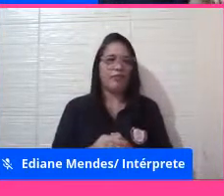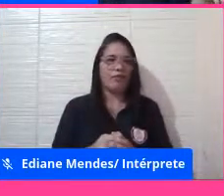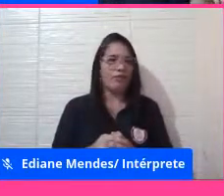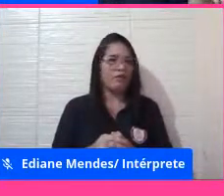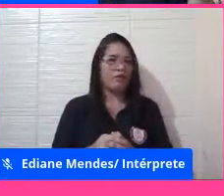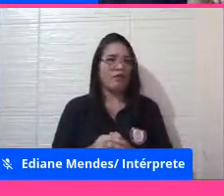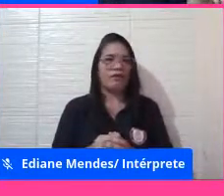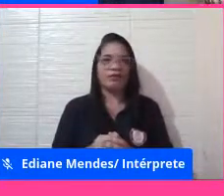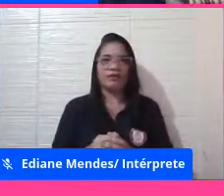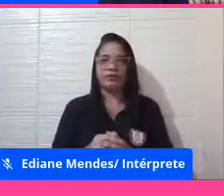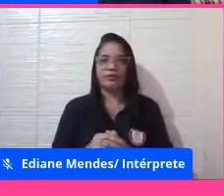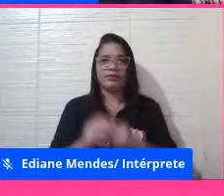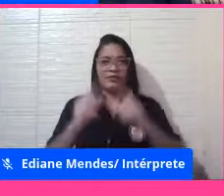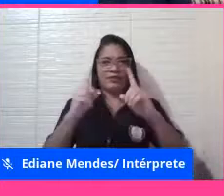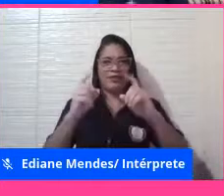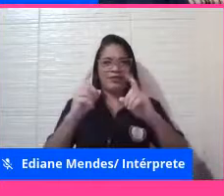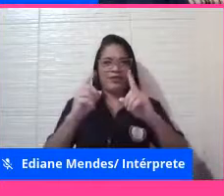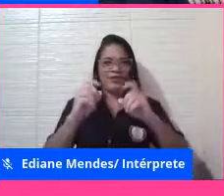estava falando